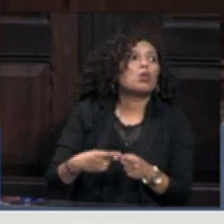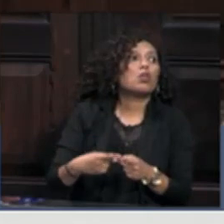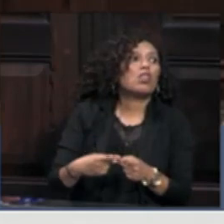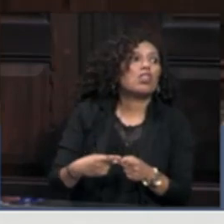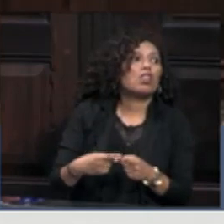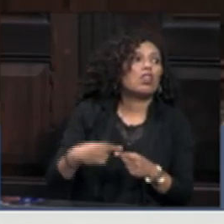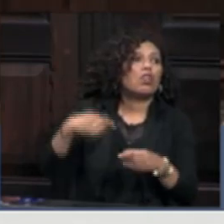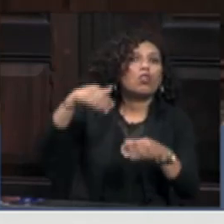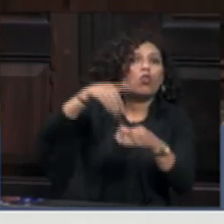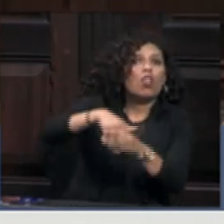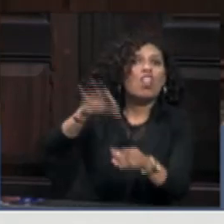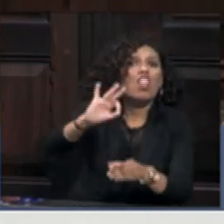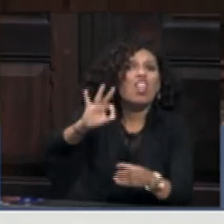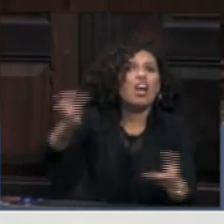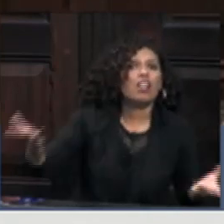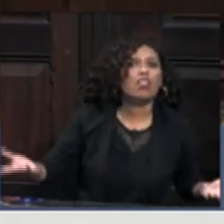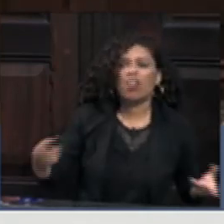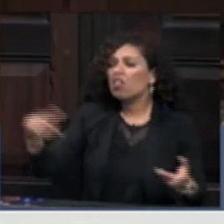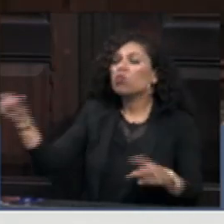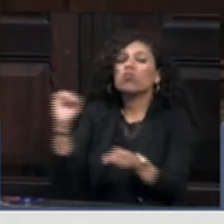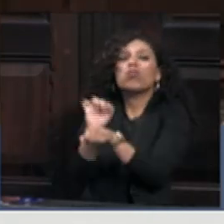está esperando o quê?